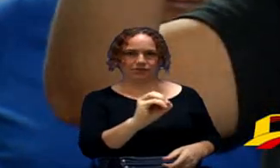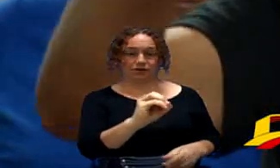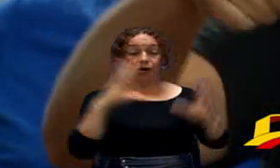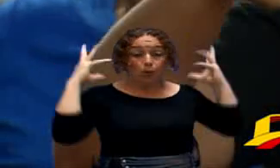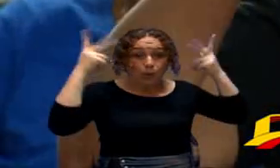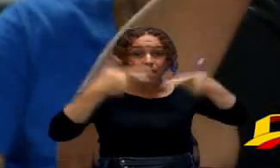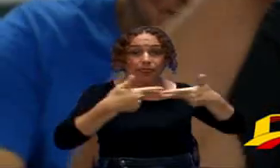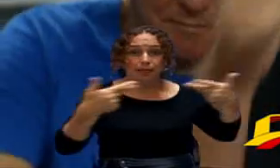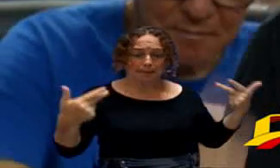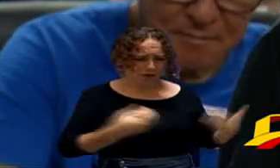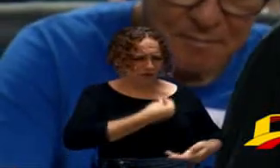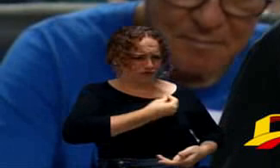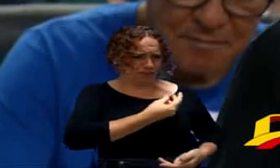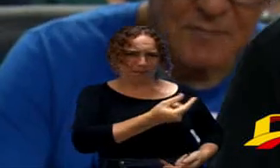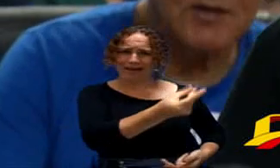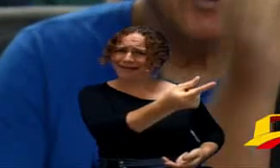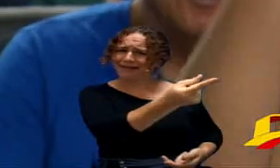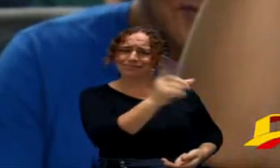morre